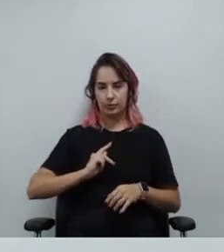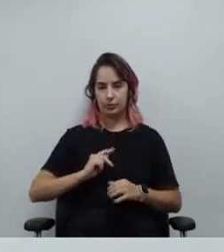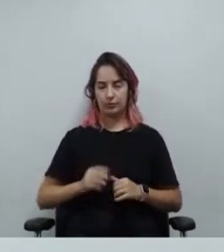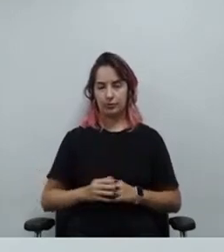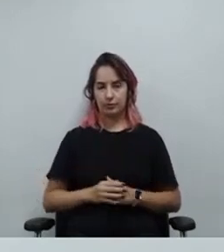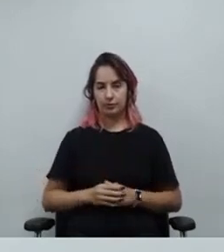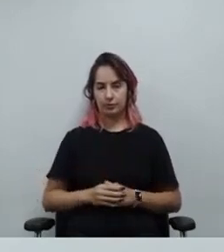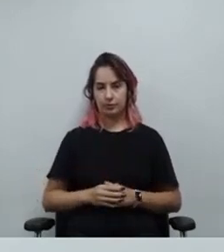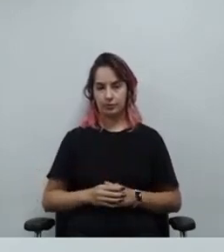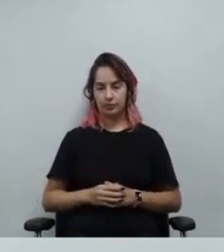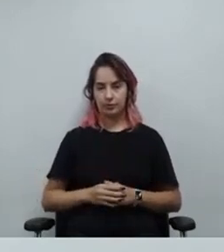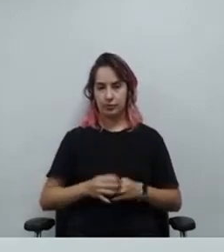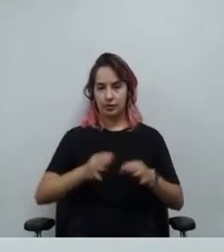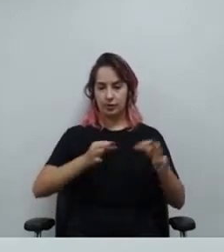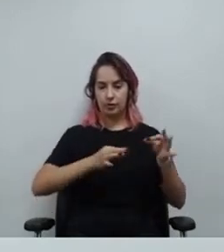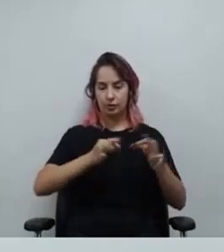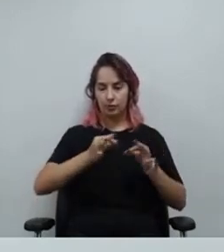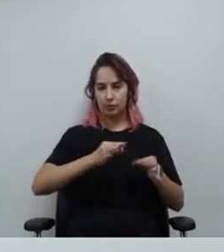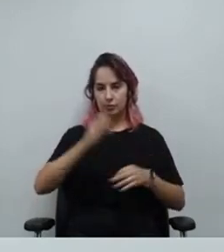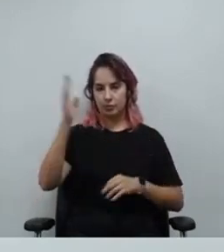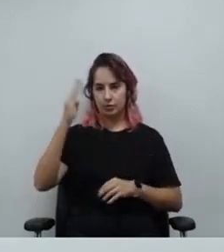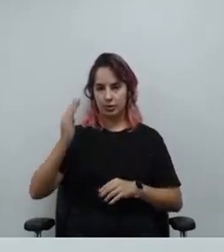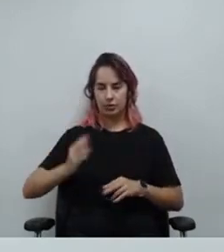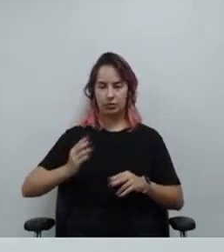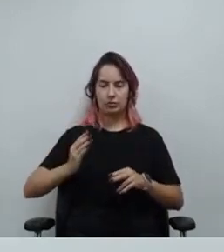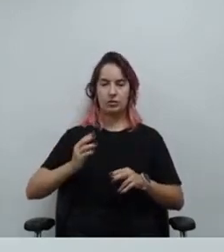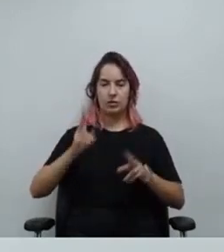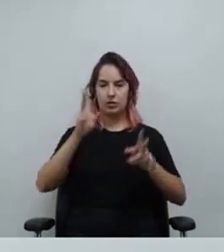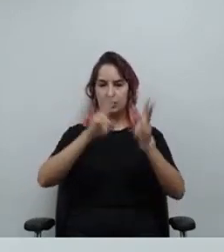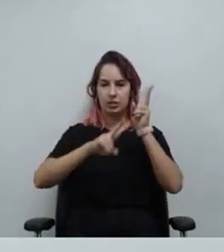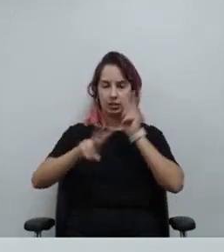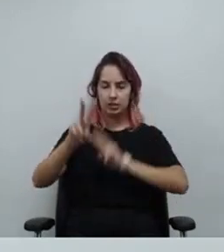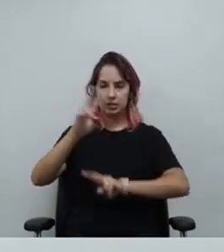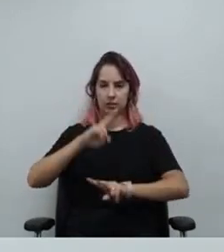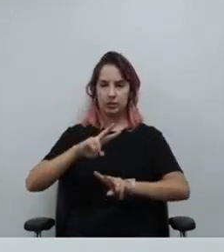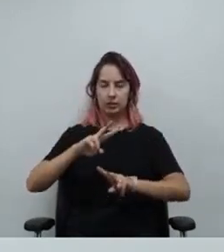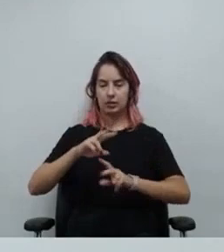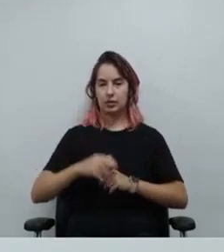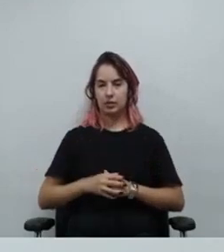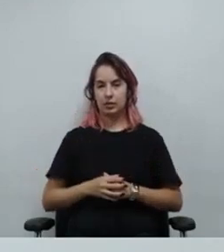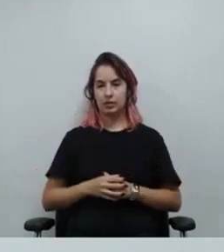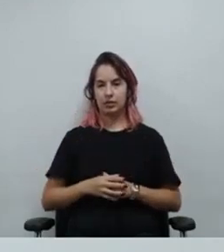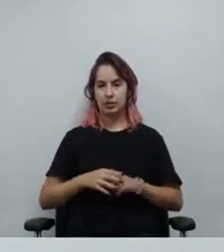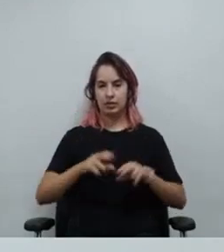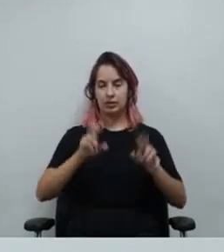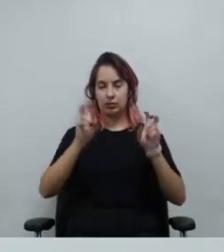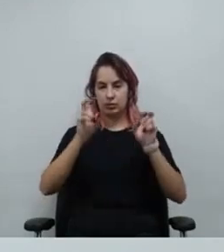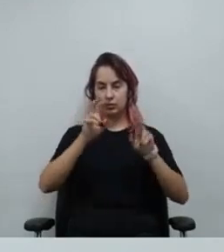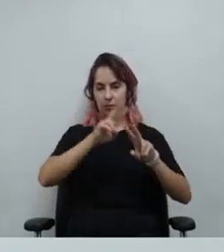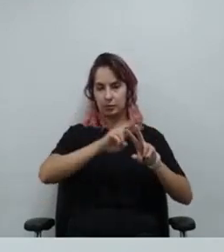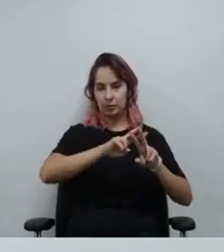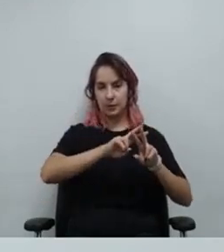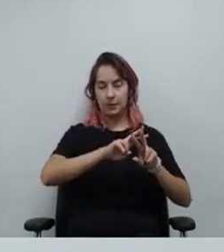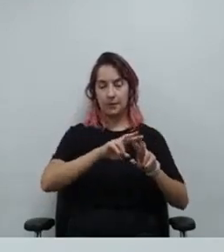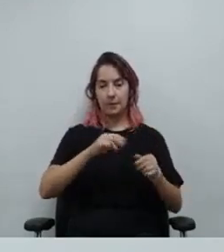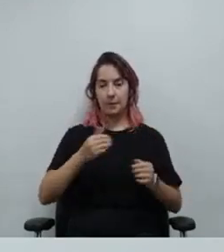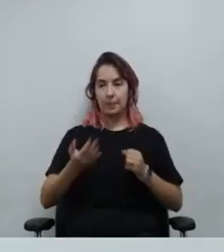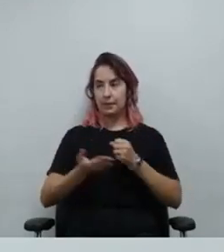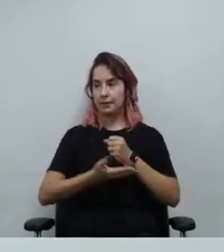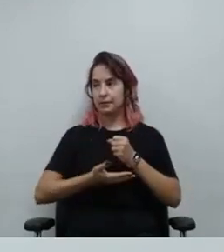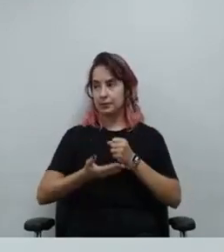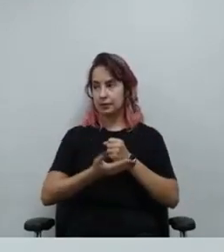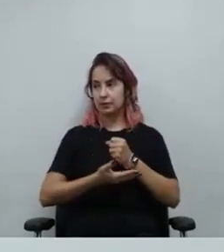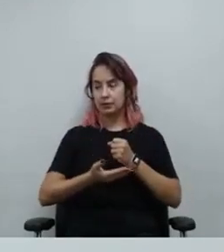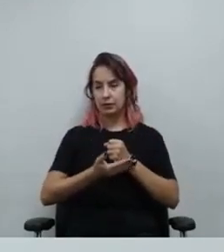nesse plano nacional de análise das situações que envolvem a questão prisional. É fundamental, eu comentava